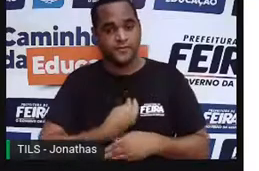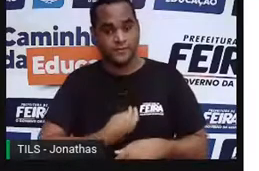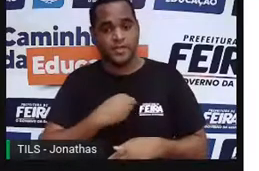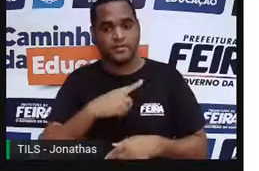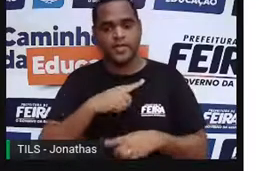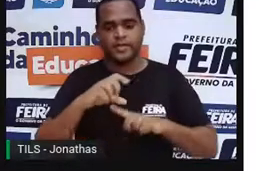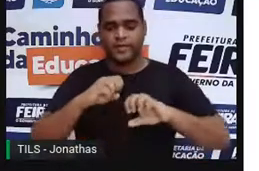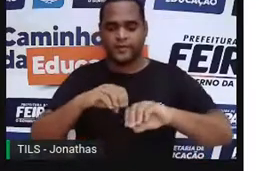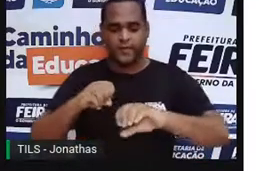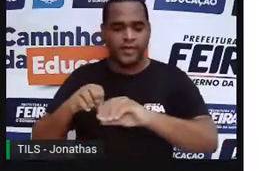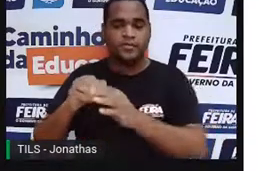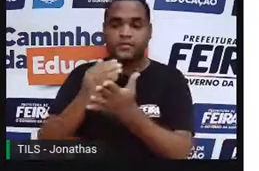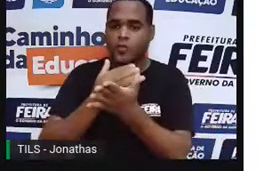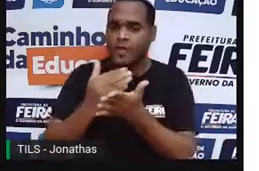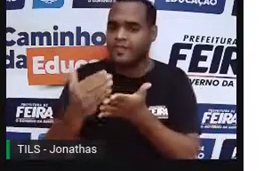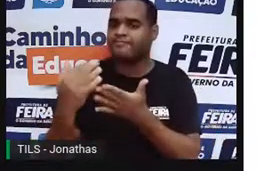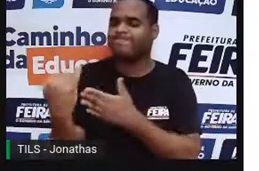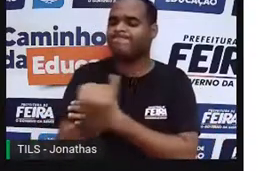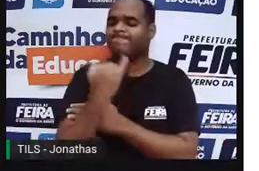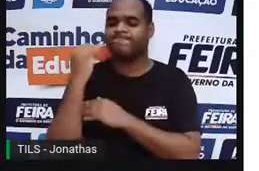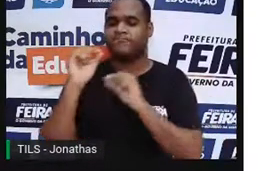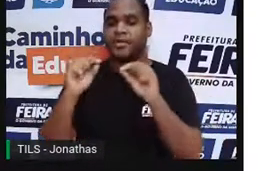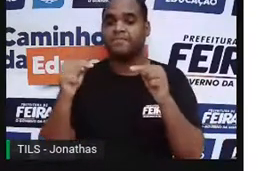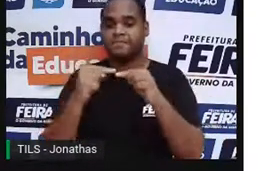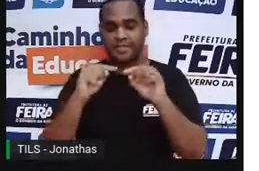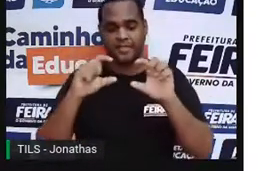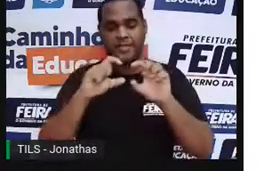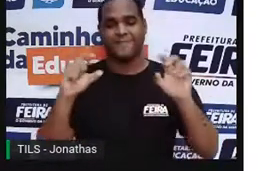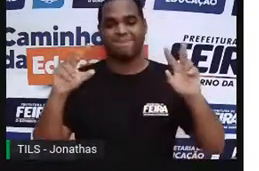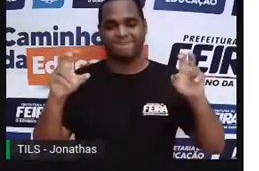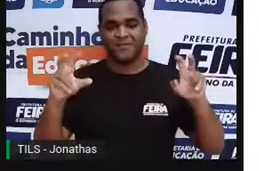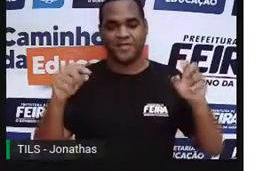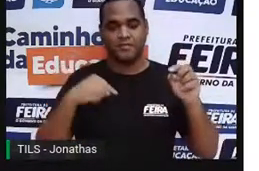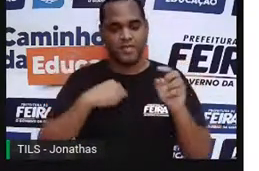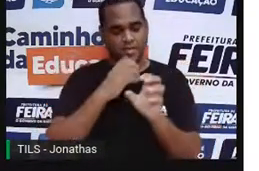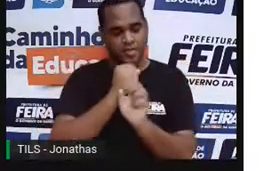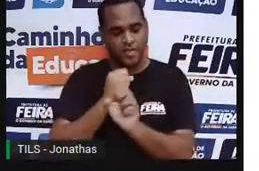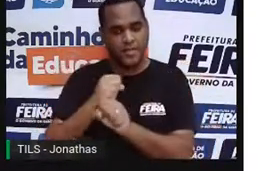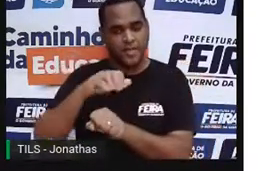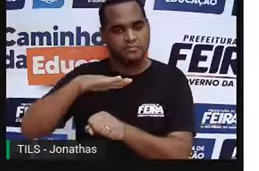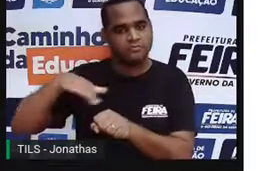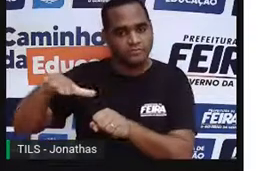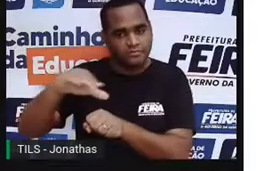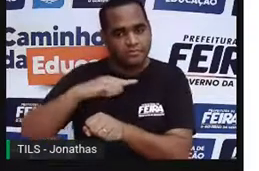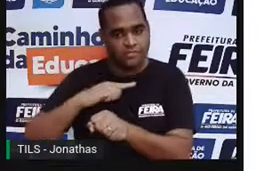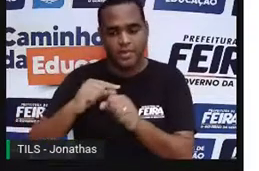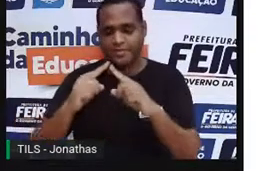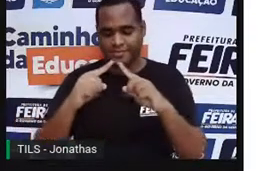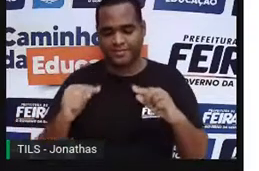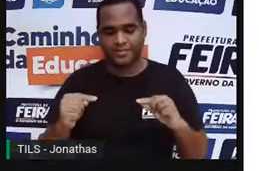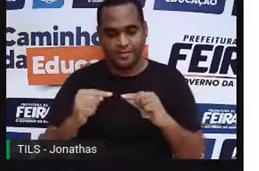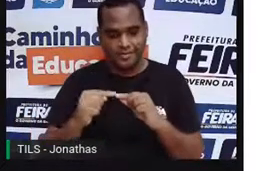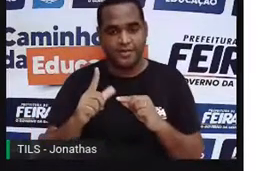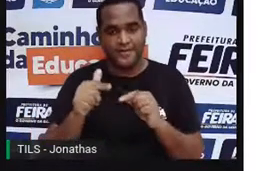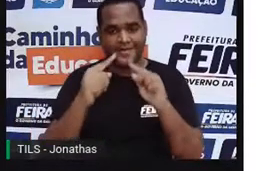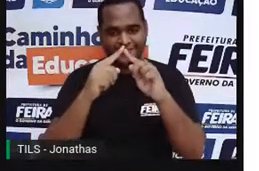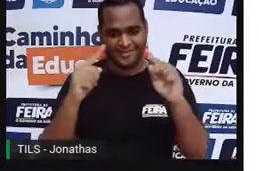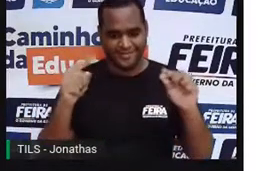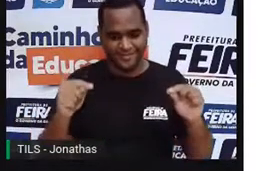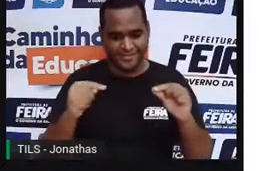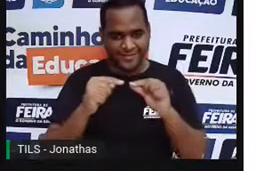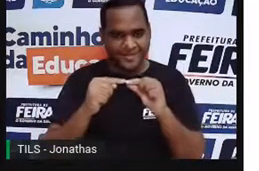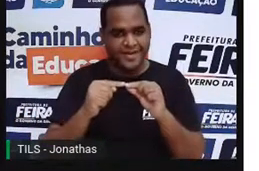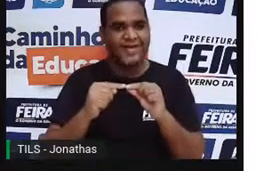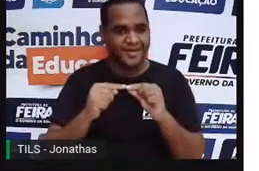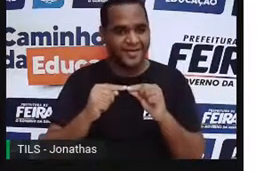começar a estabelecer expressões de cálculo de área de triângulo CD quadriláteros